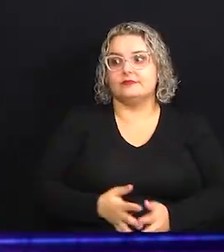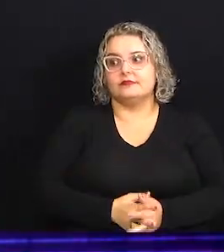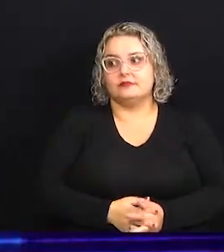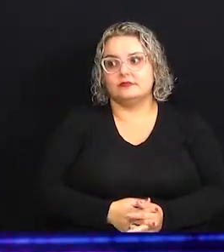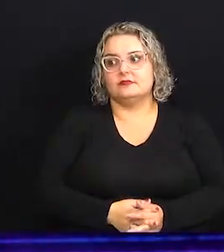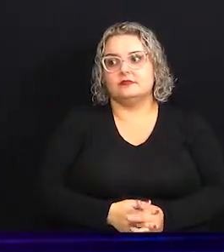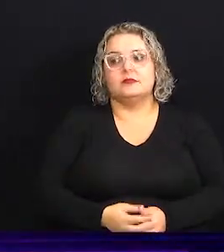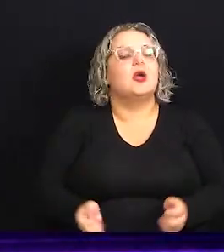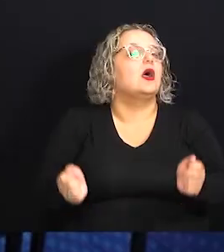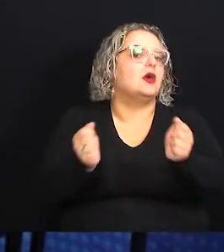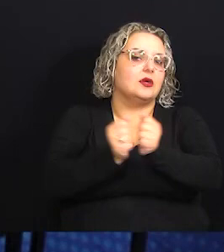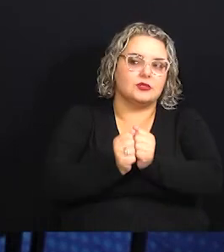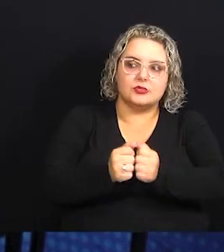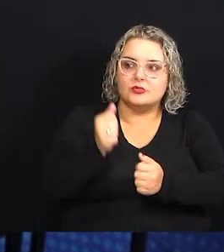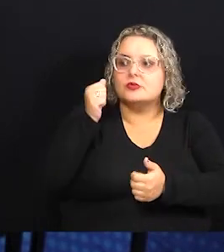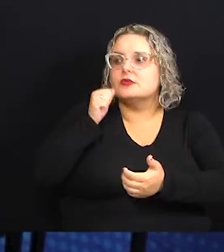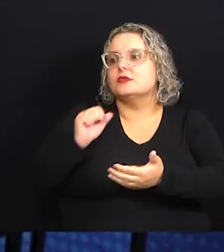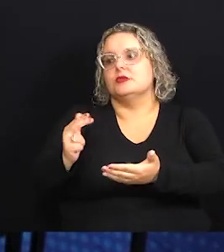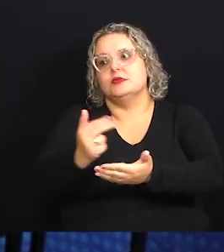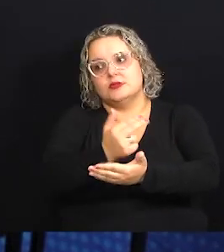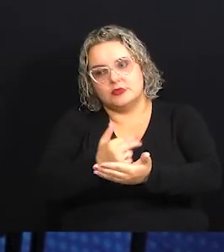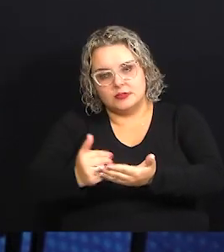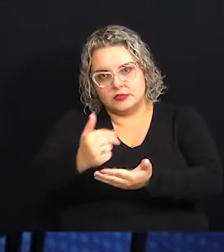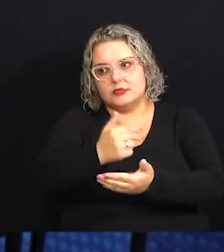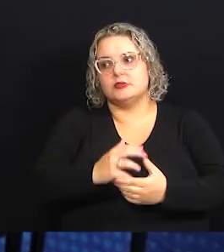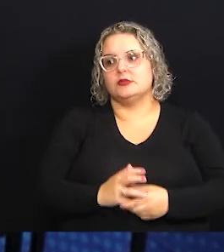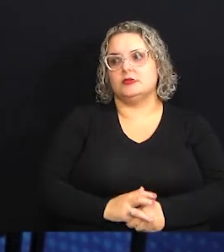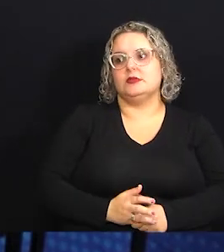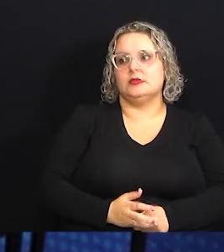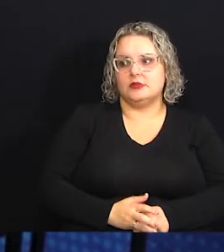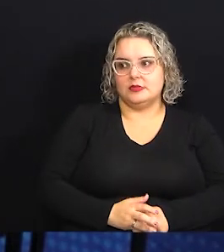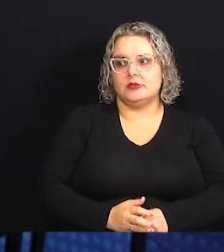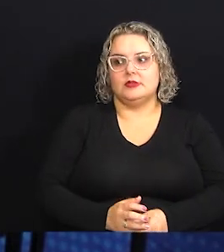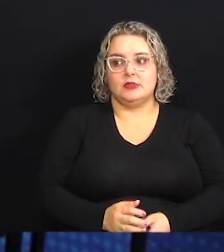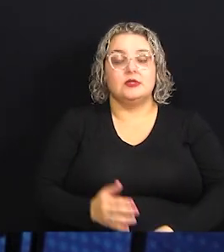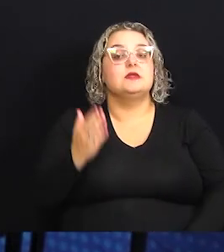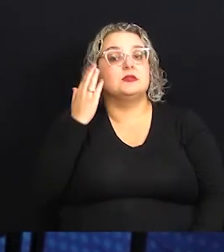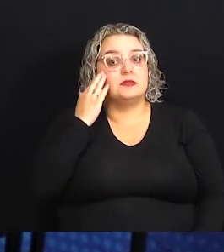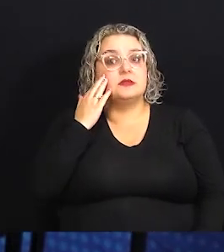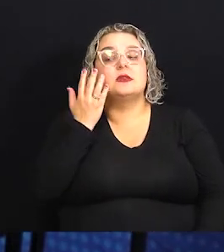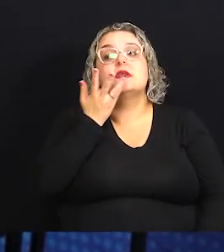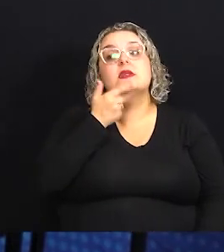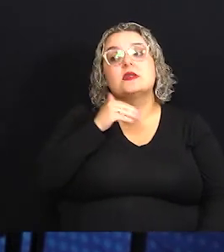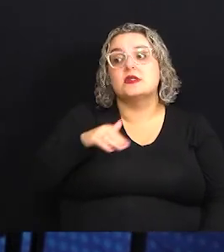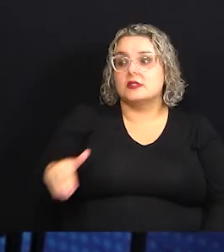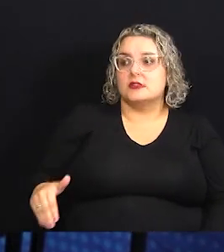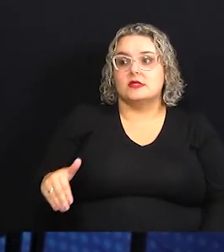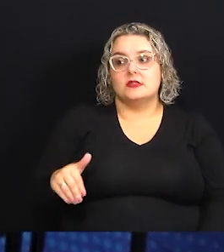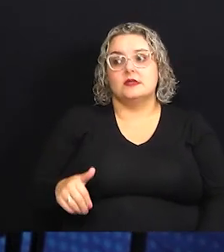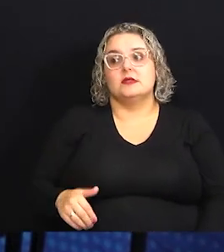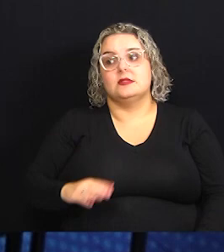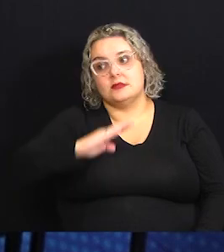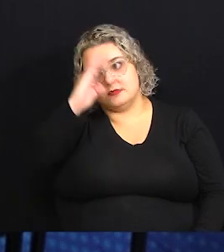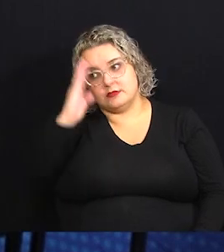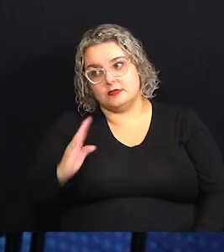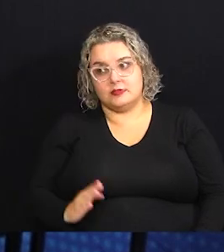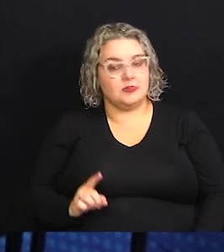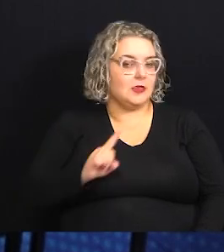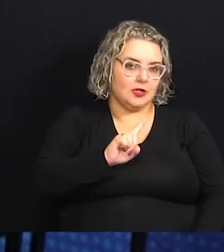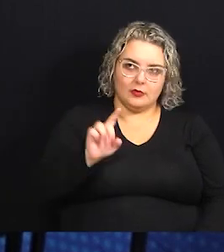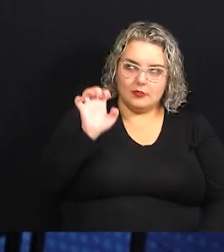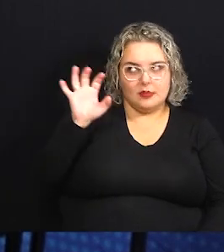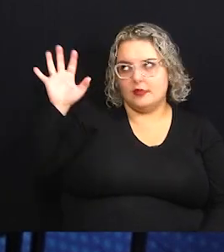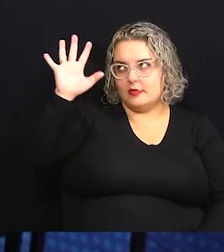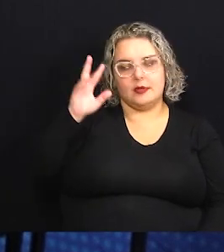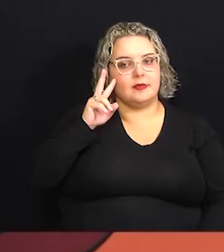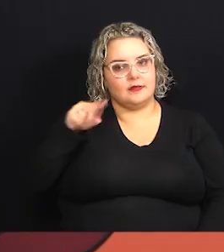e também junto com a ilustradora. E, né, a gente conhece que a criança brasileira não é a criança europeia que a